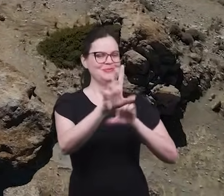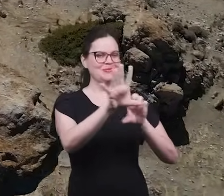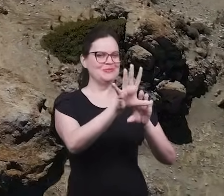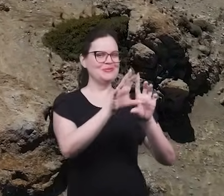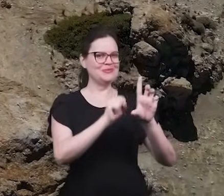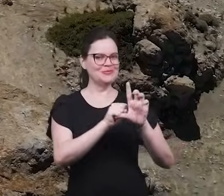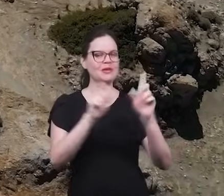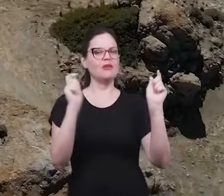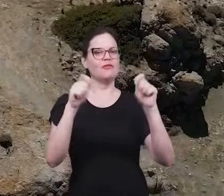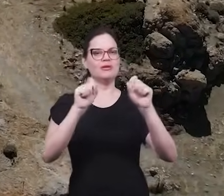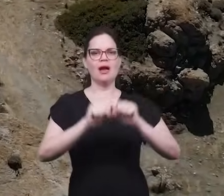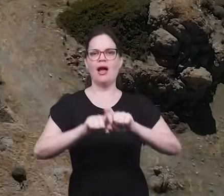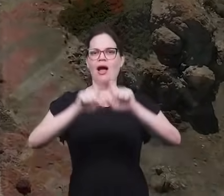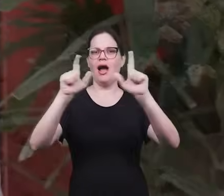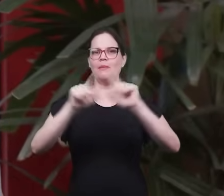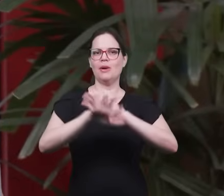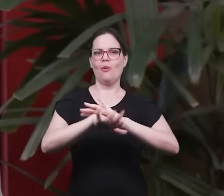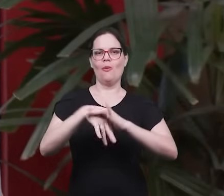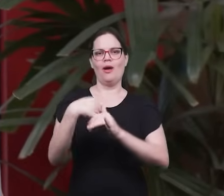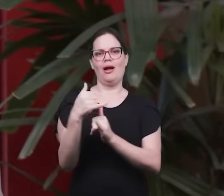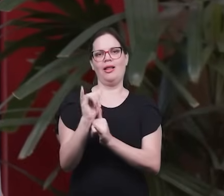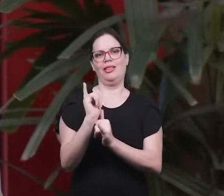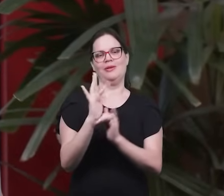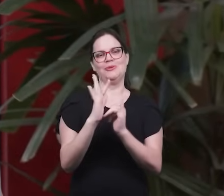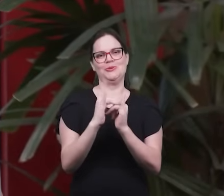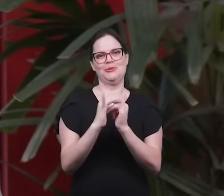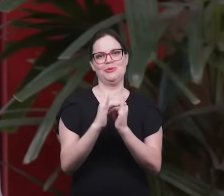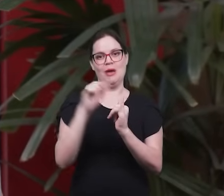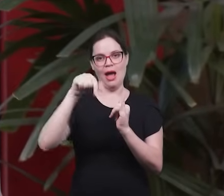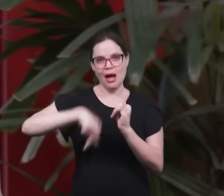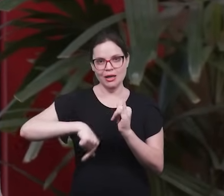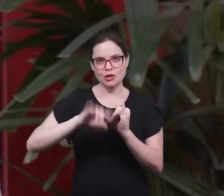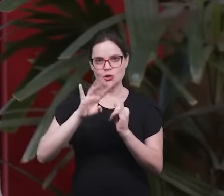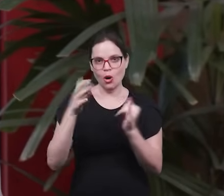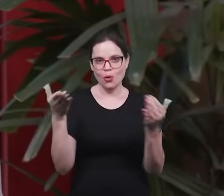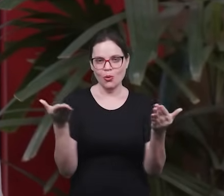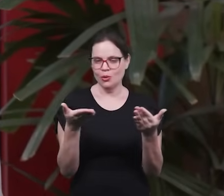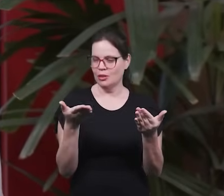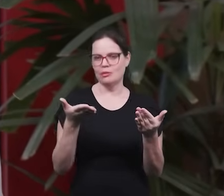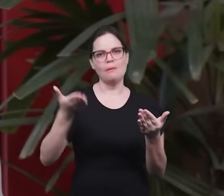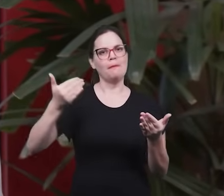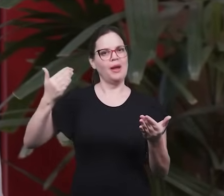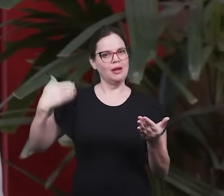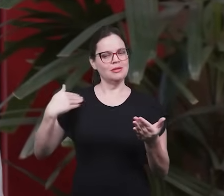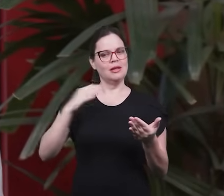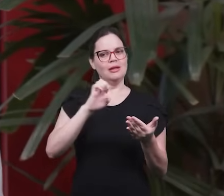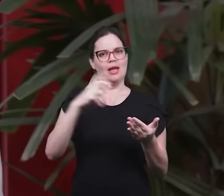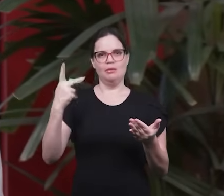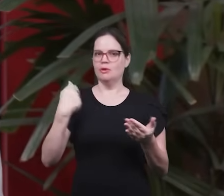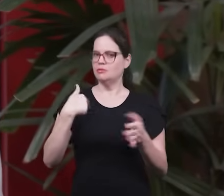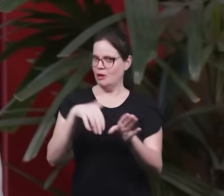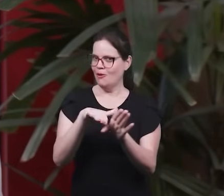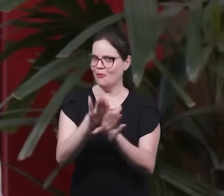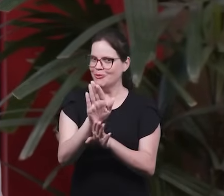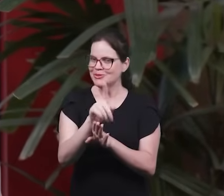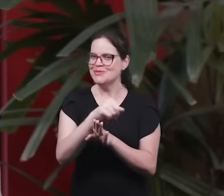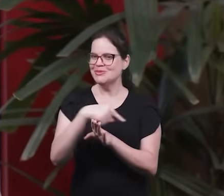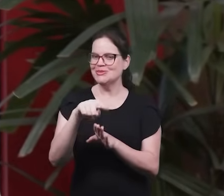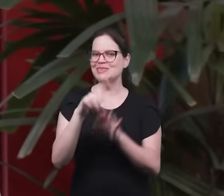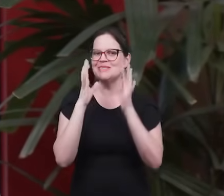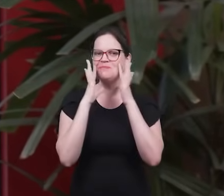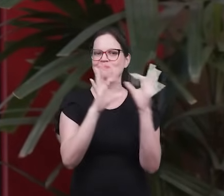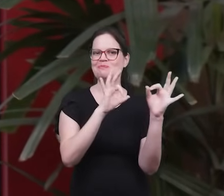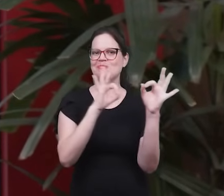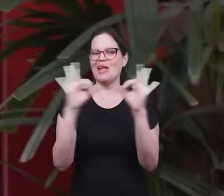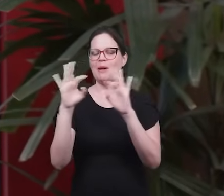e você vai ter acesso ao nosso canal no YouTube e assistir não só a esse programa de hoje, mas também, e é recomendável, tá? A todas